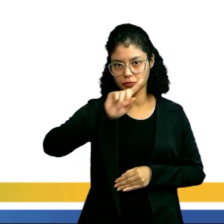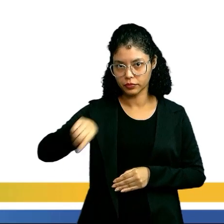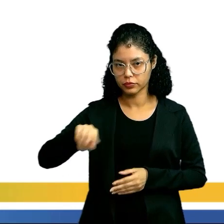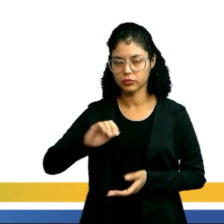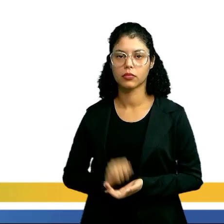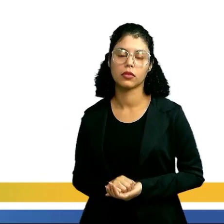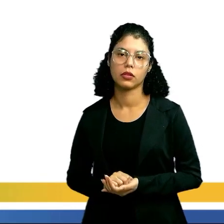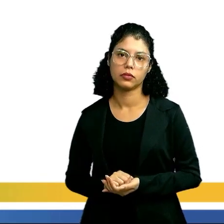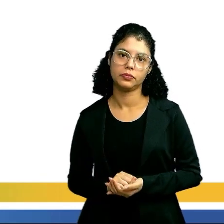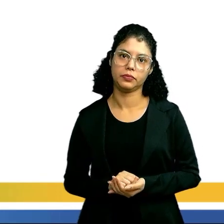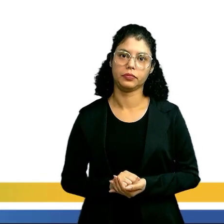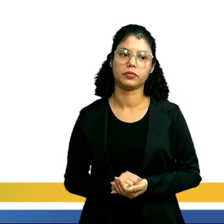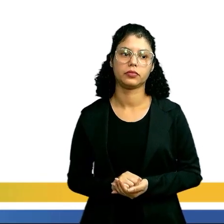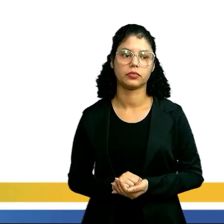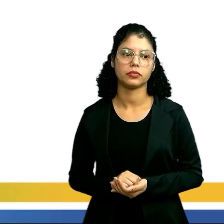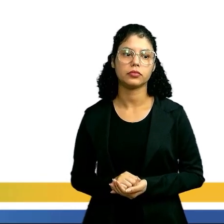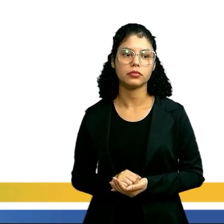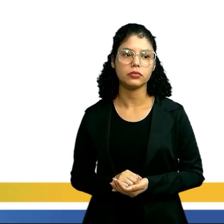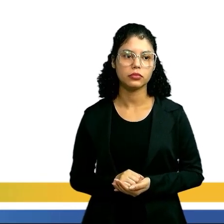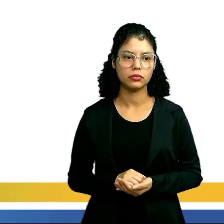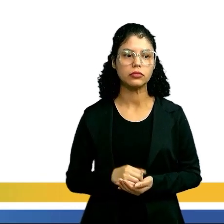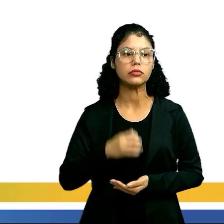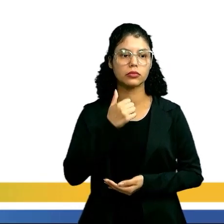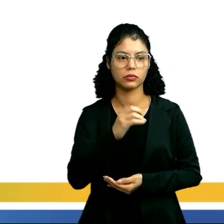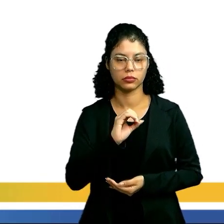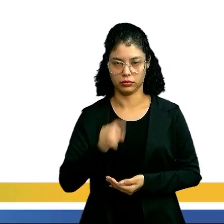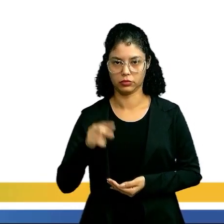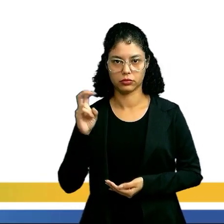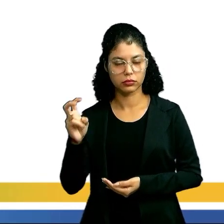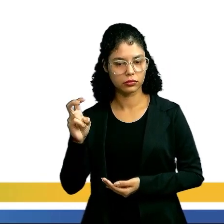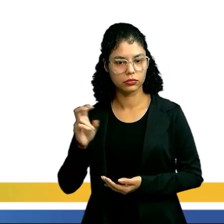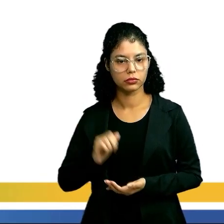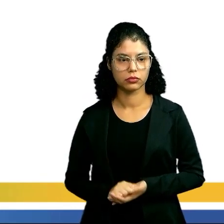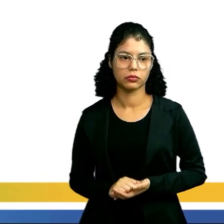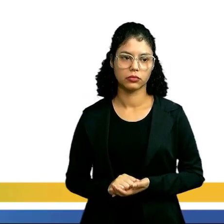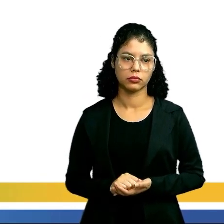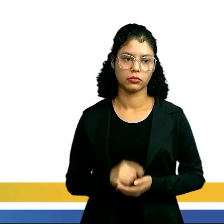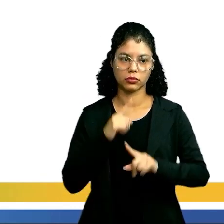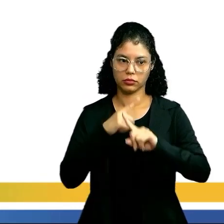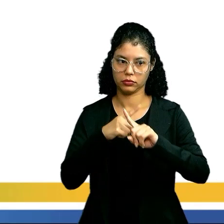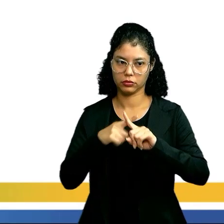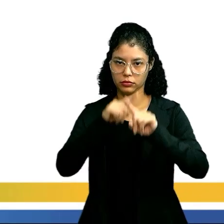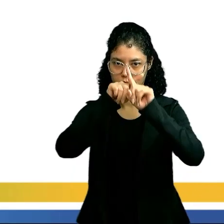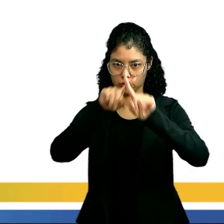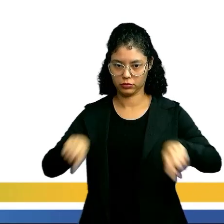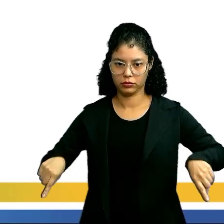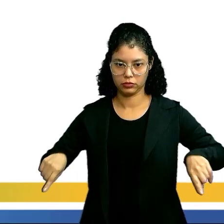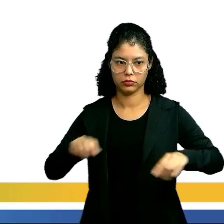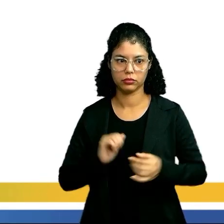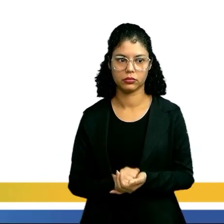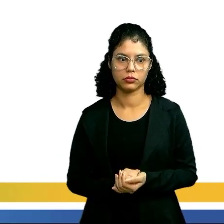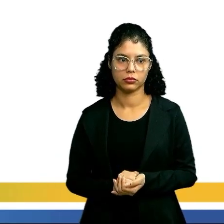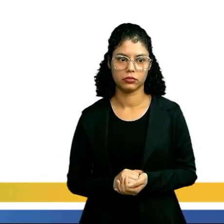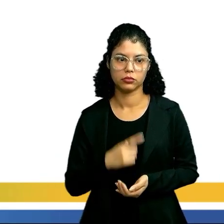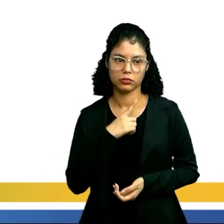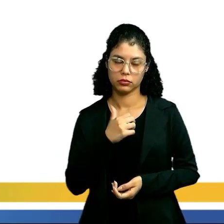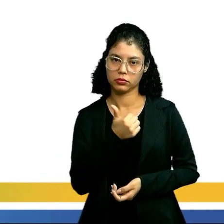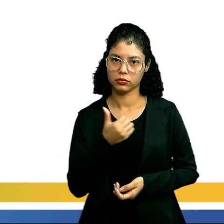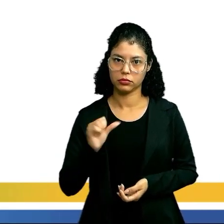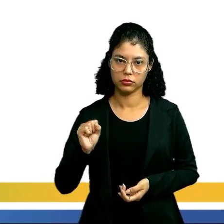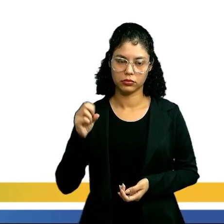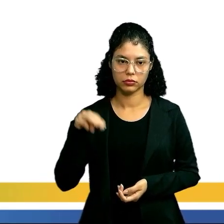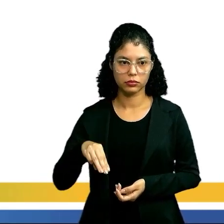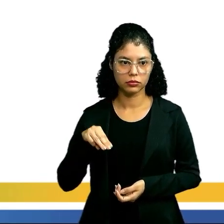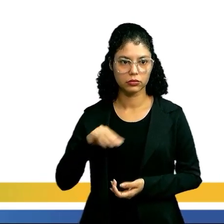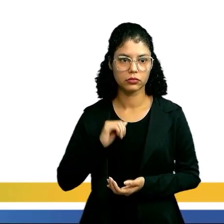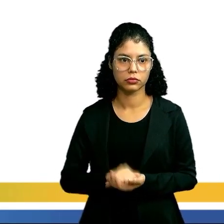base, desce o 9, desce 0,5t, multiplica cruzado e o meu t é 18